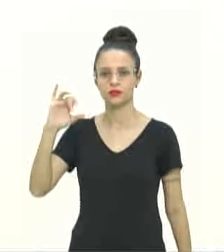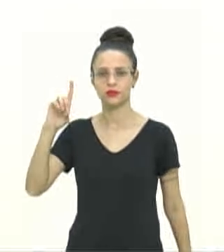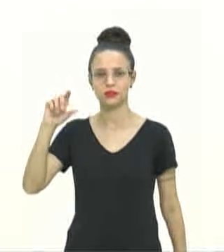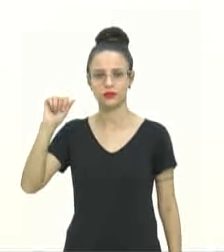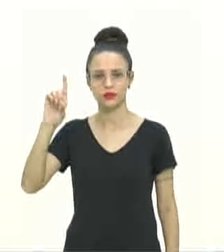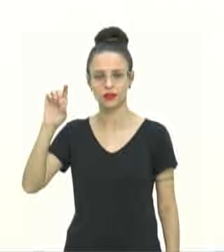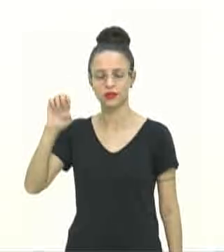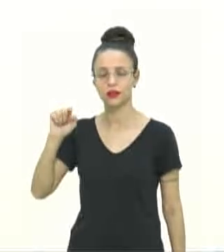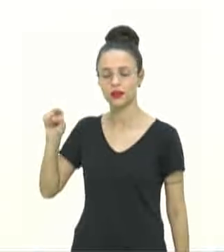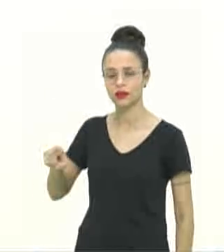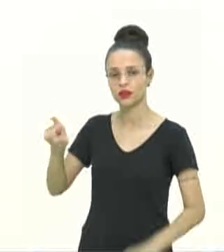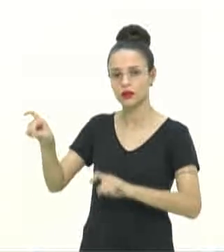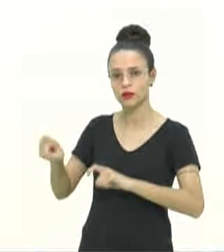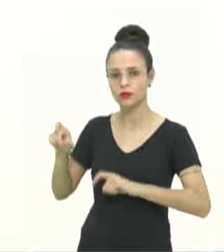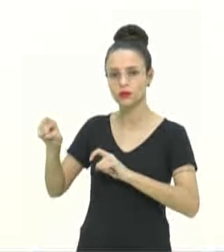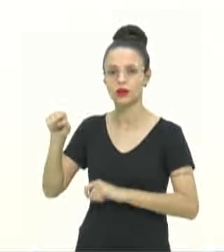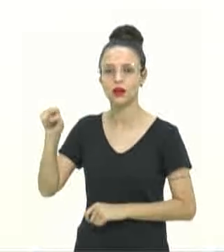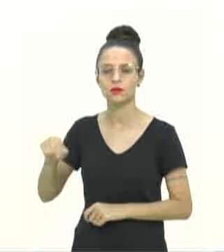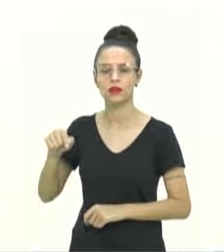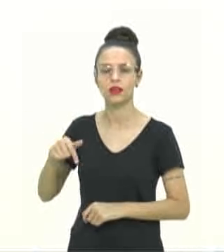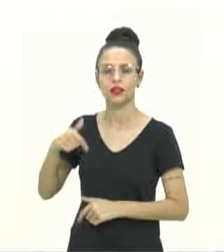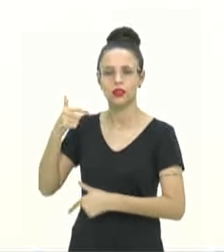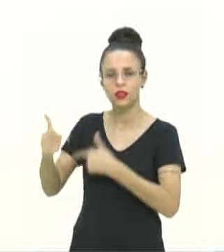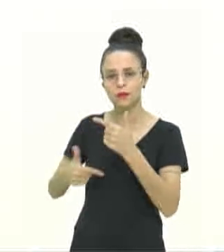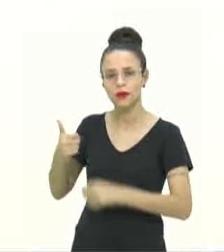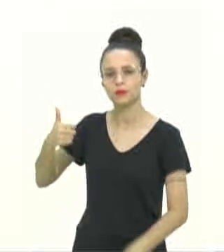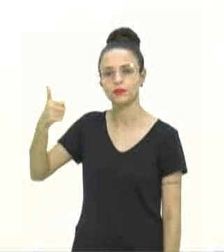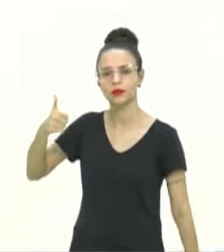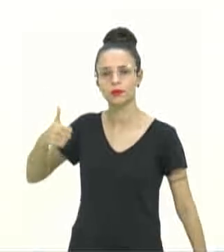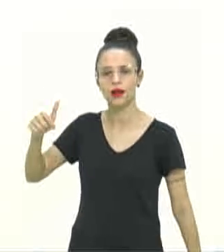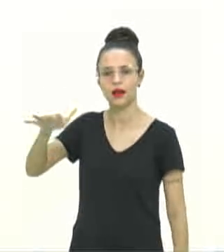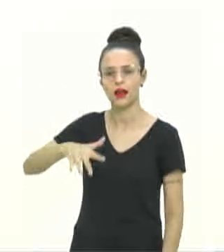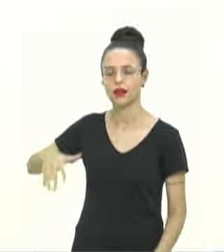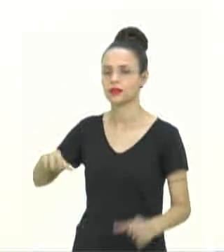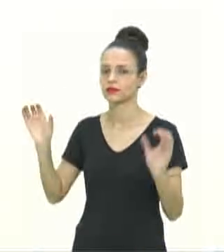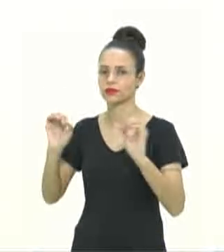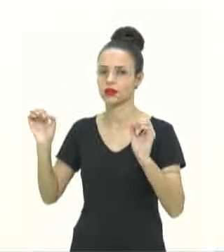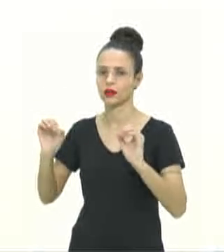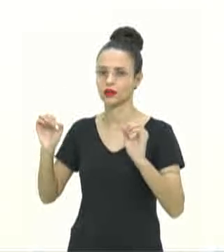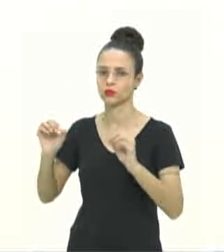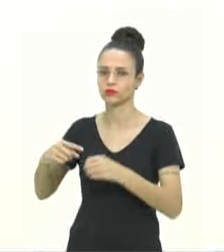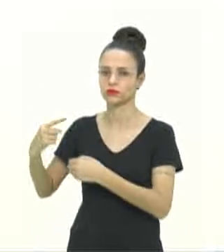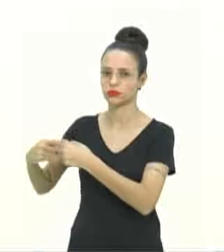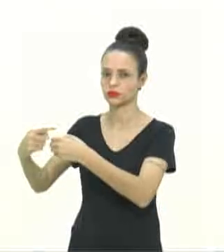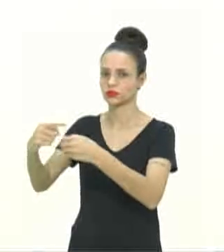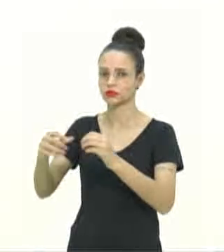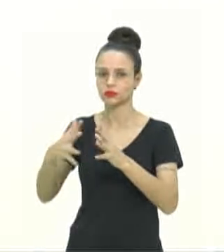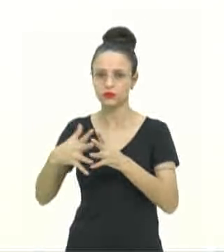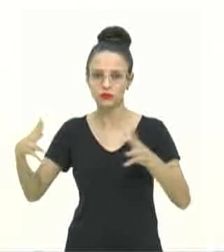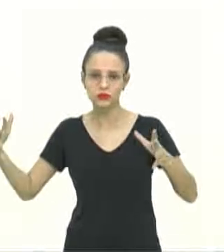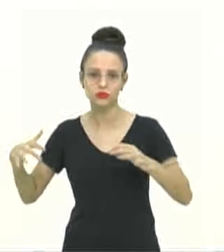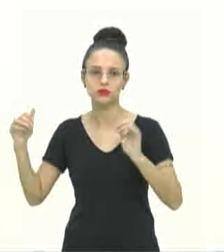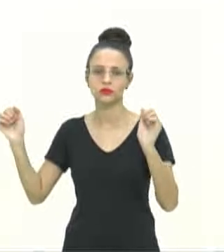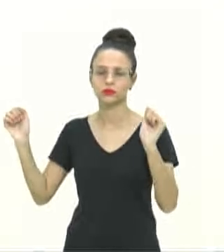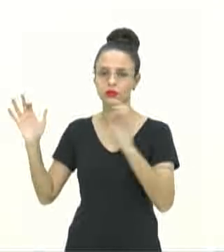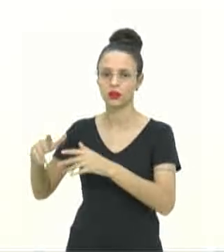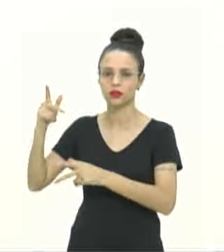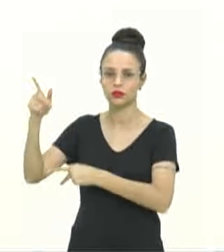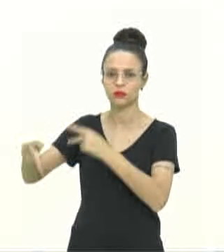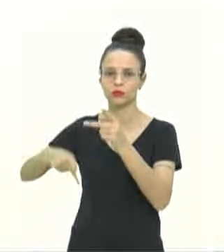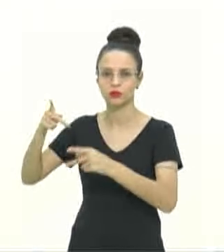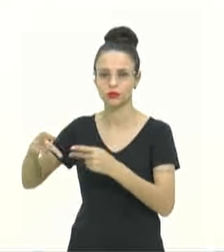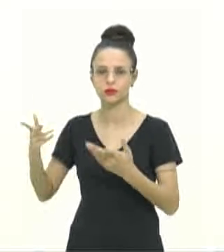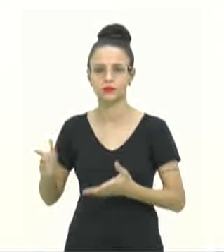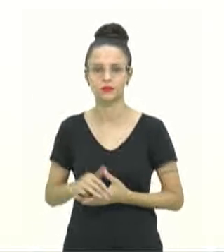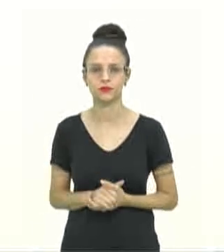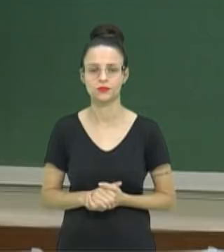o conjunto de atividades primárias ali em áreas não ocupadas por cidades ou grandes concentração ou grandes